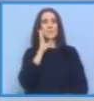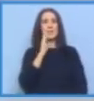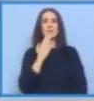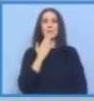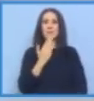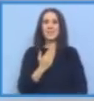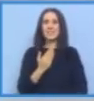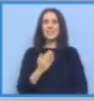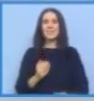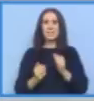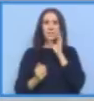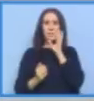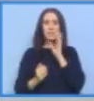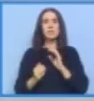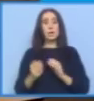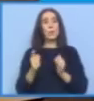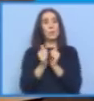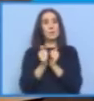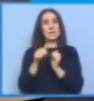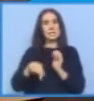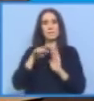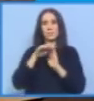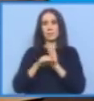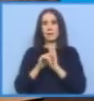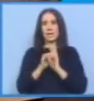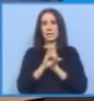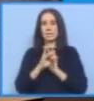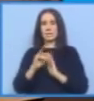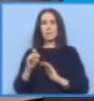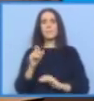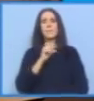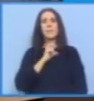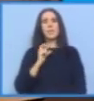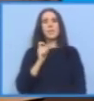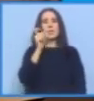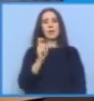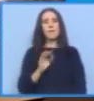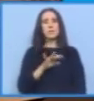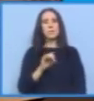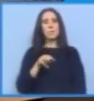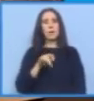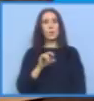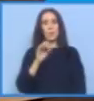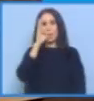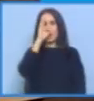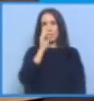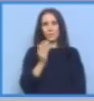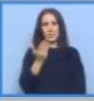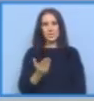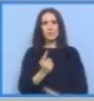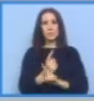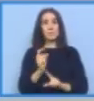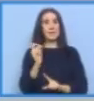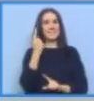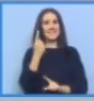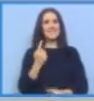por estarem na nossa companhia, aqui no programa Eclésia. Padre Francisco Melo, começo desde já por si, até porque é um